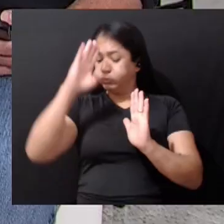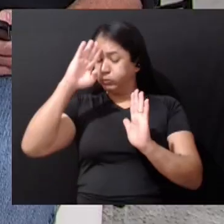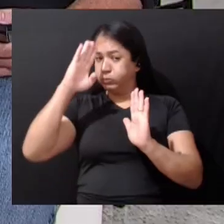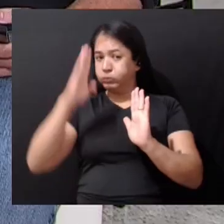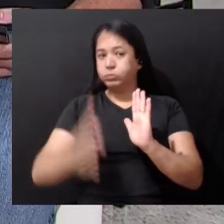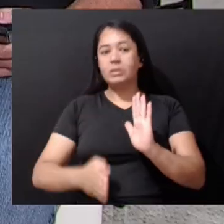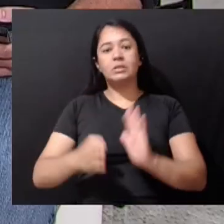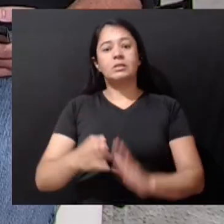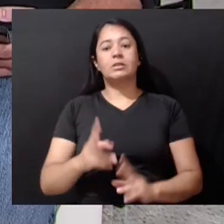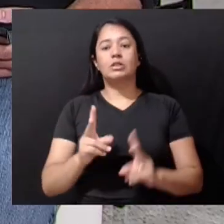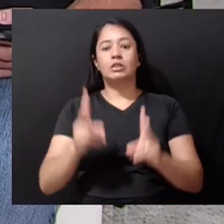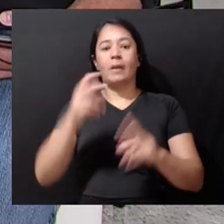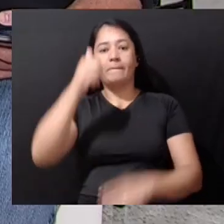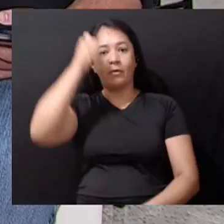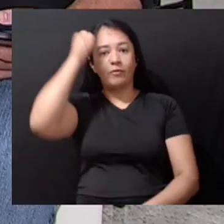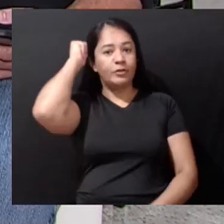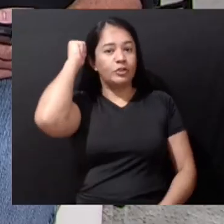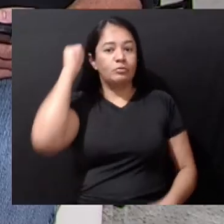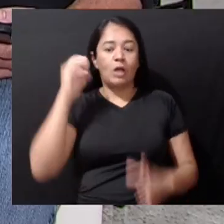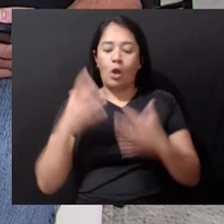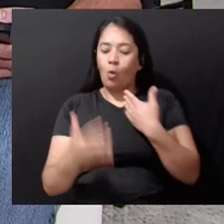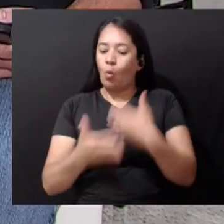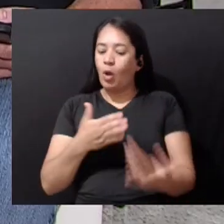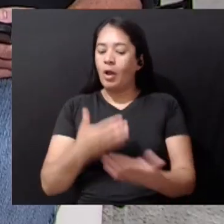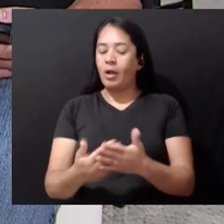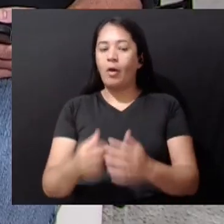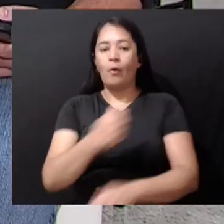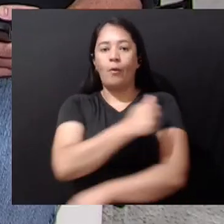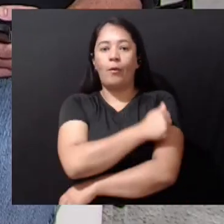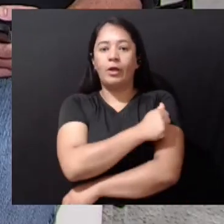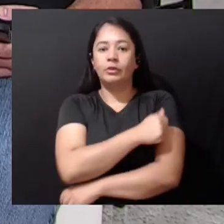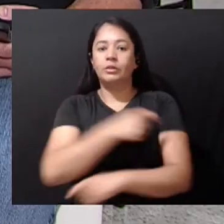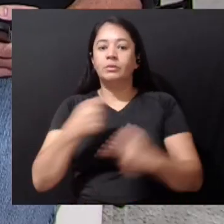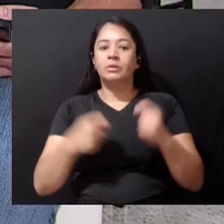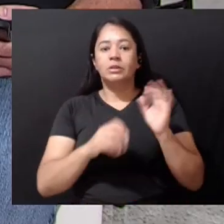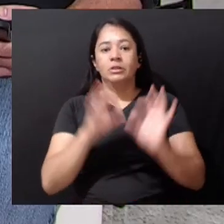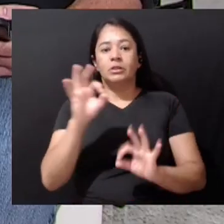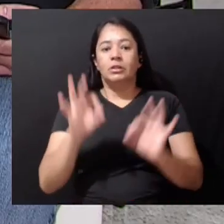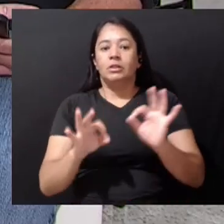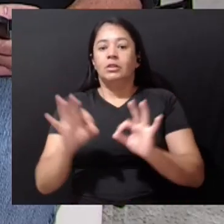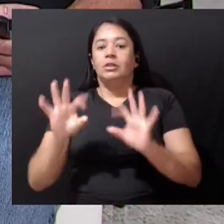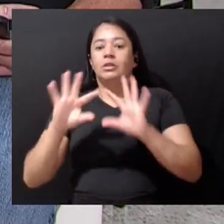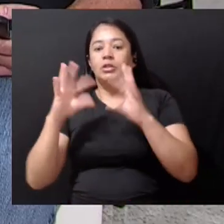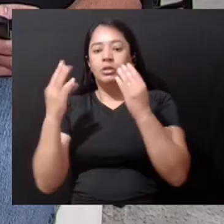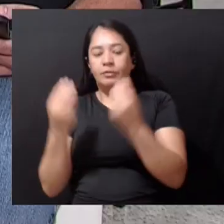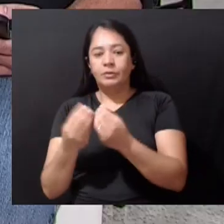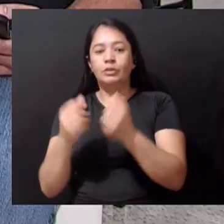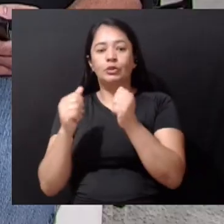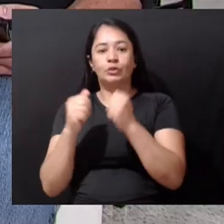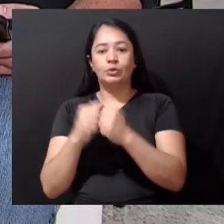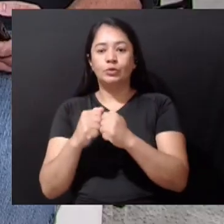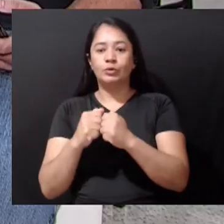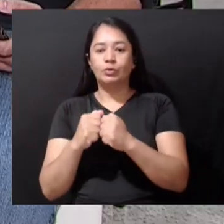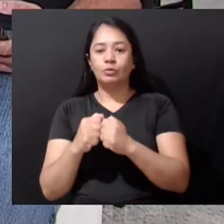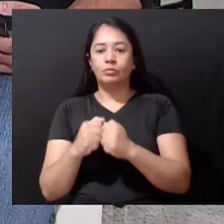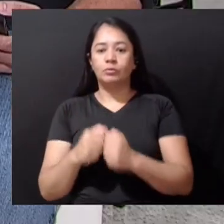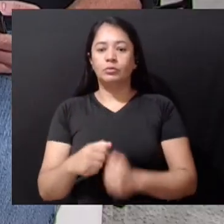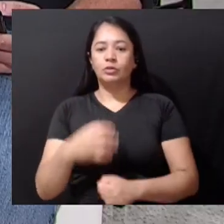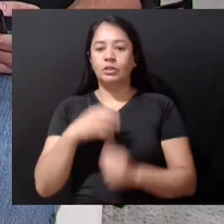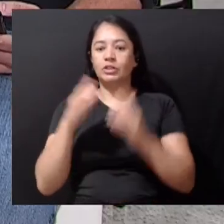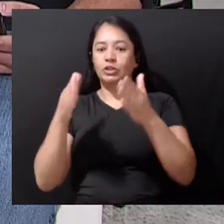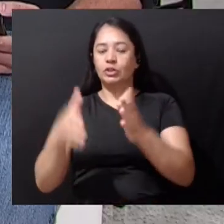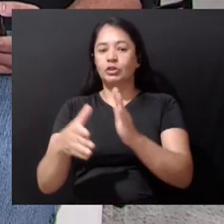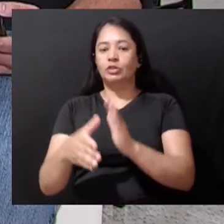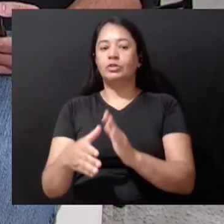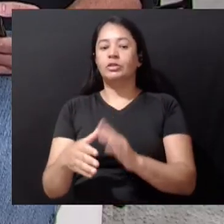aluno precisa se organizar, o aluno e família, né? Precisa se organizar de forma a chegar com tempo,